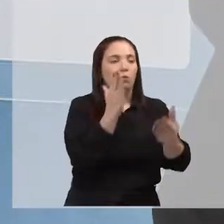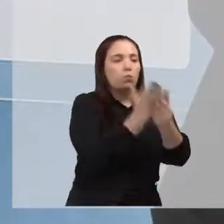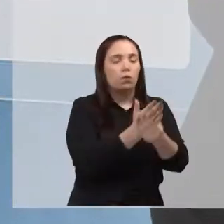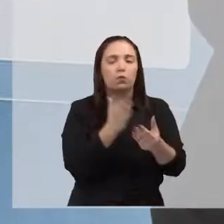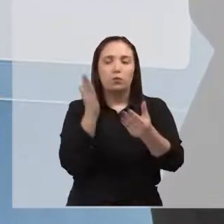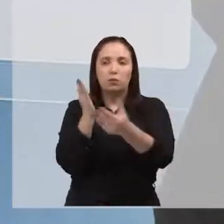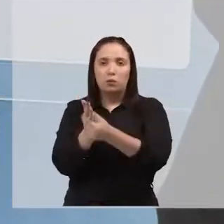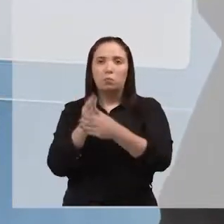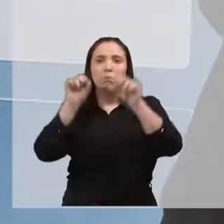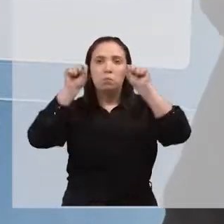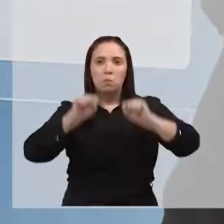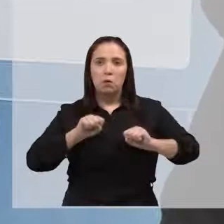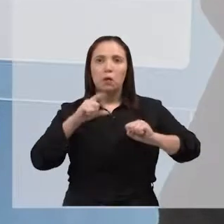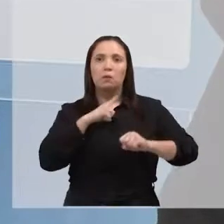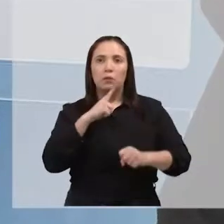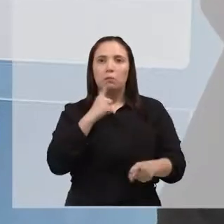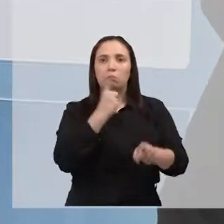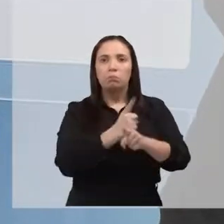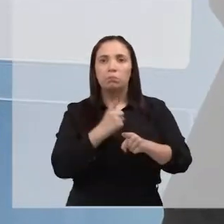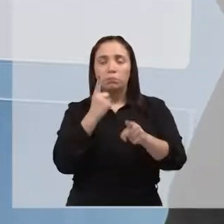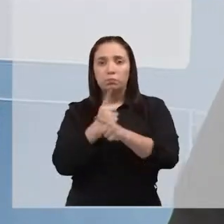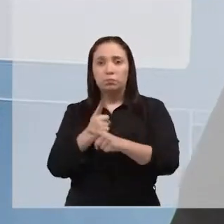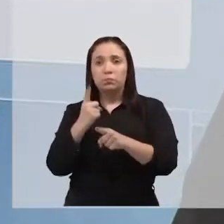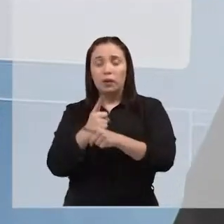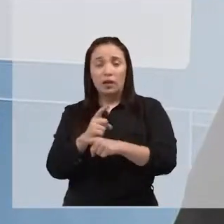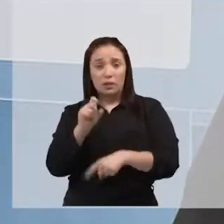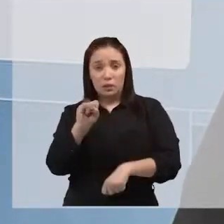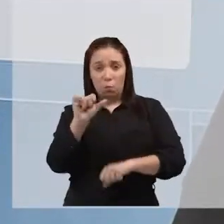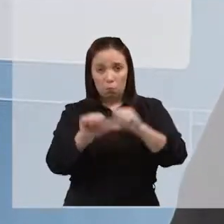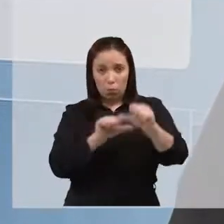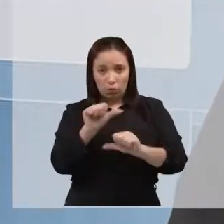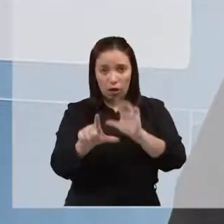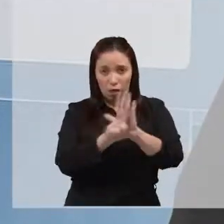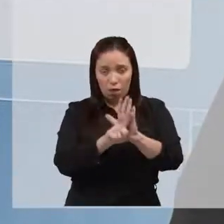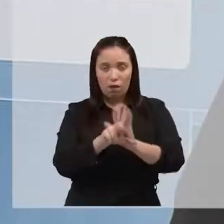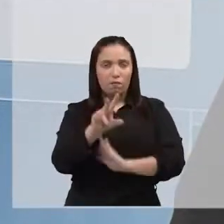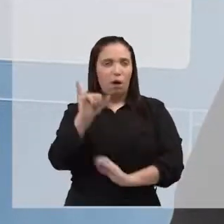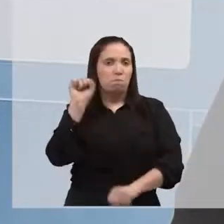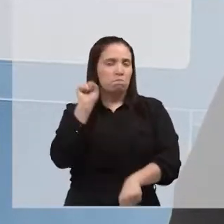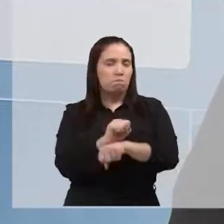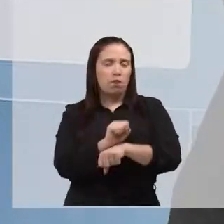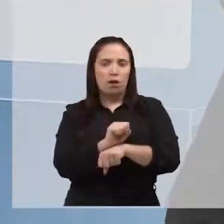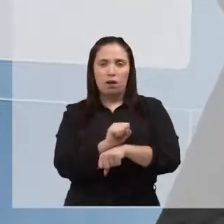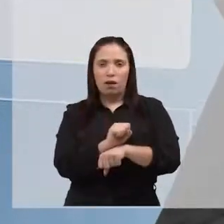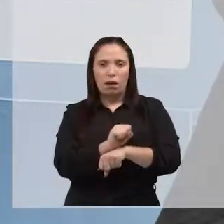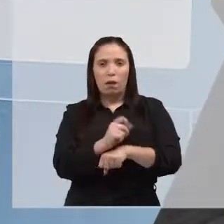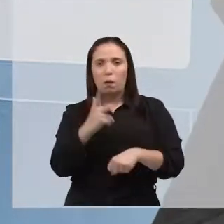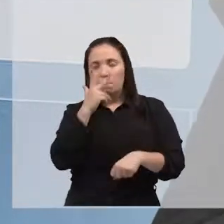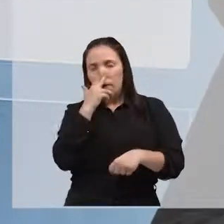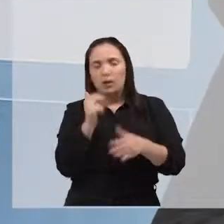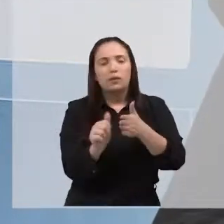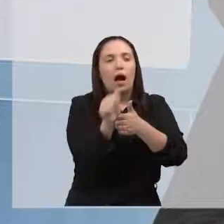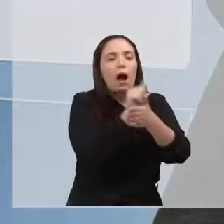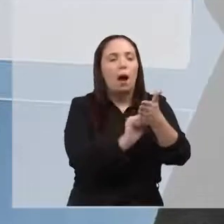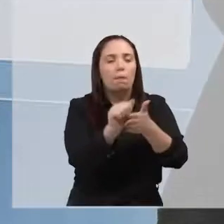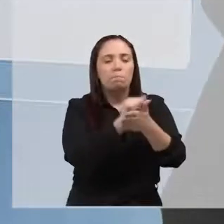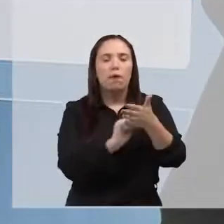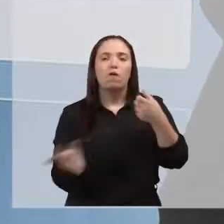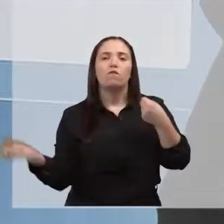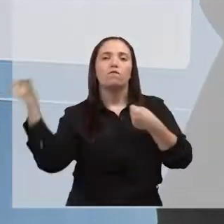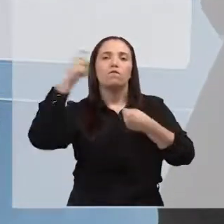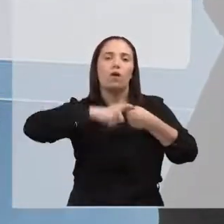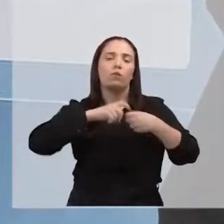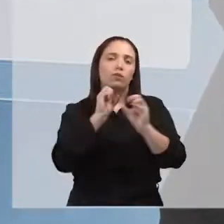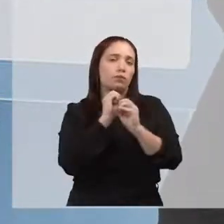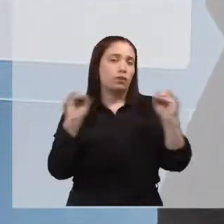Luiz colocou aqui, tudo isso para. E vai iniciar, como dizia um amigo meu, do início, né? Então, esse